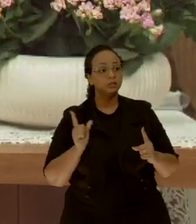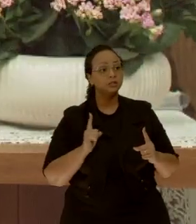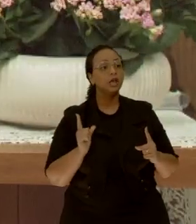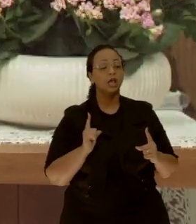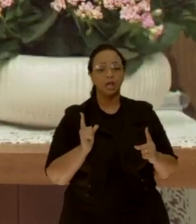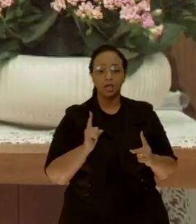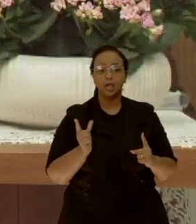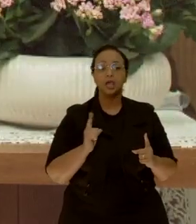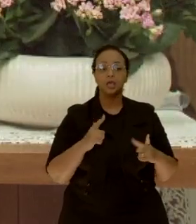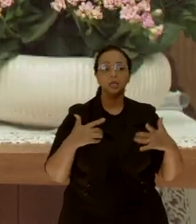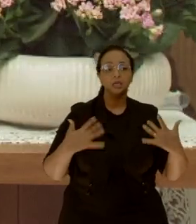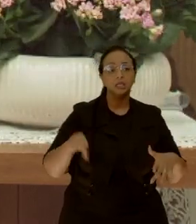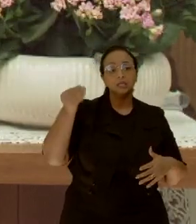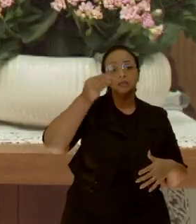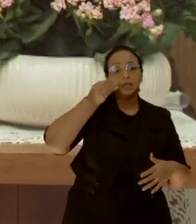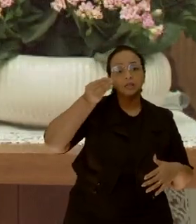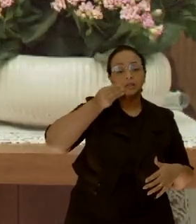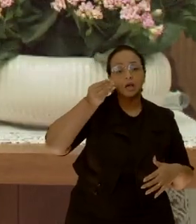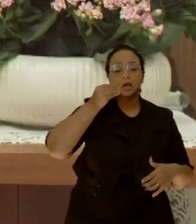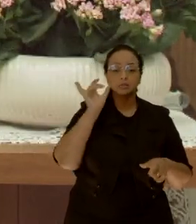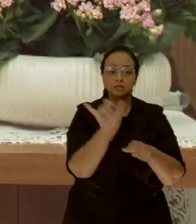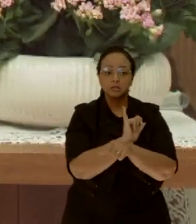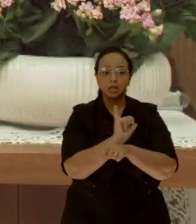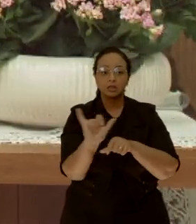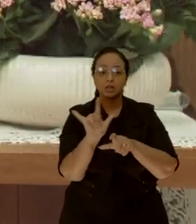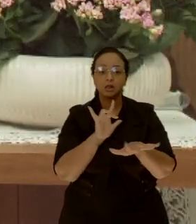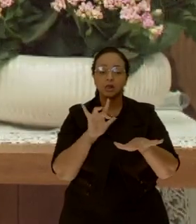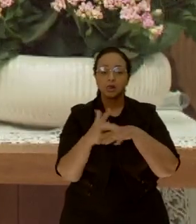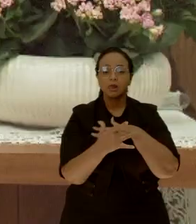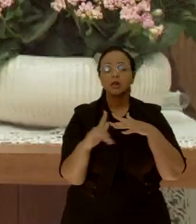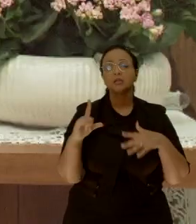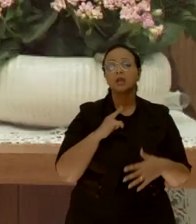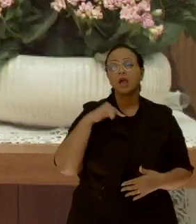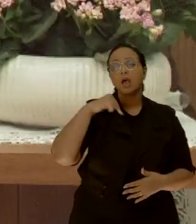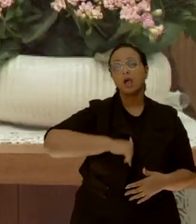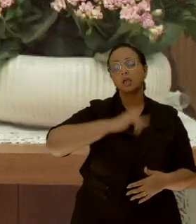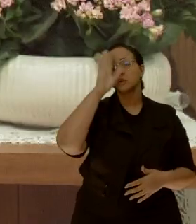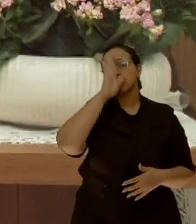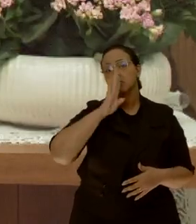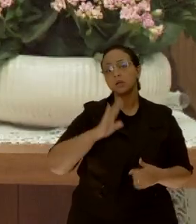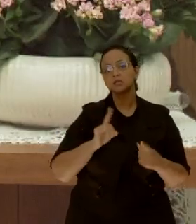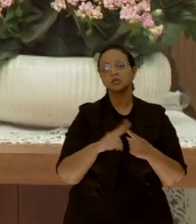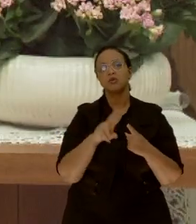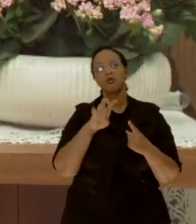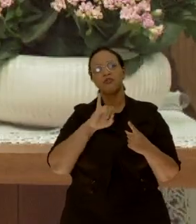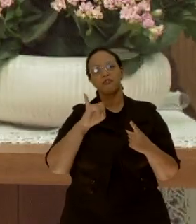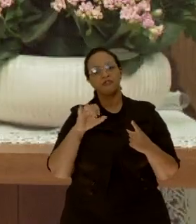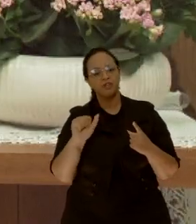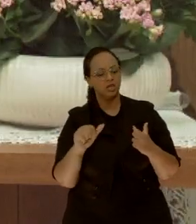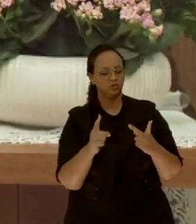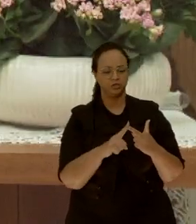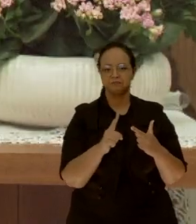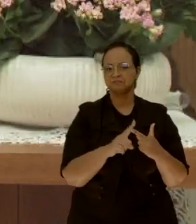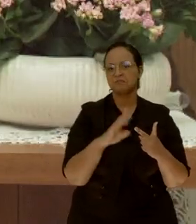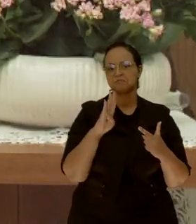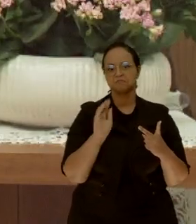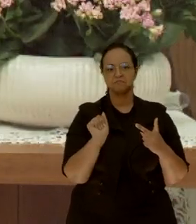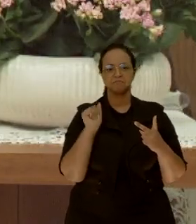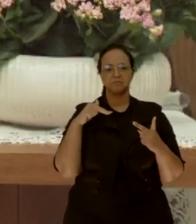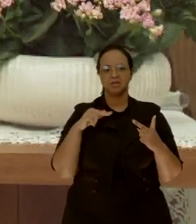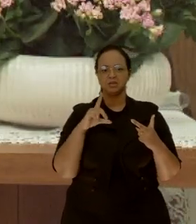os meios de comunicação do Brasil. Veja, Bandeirante. Estão vindo